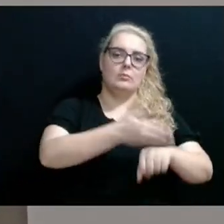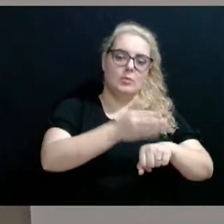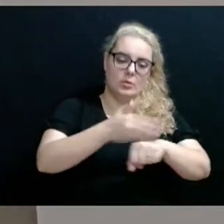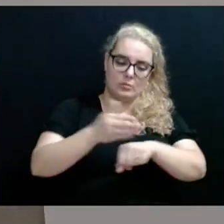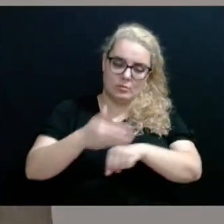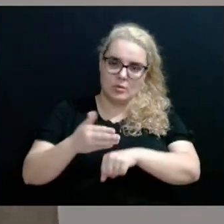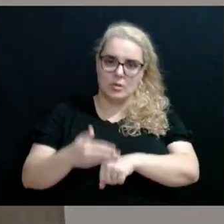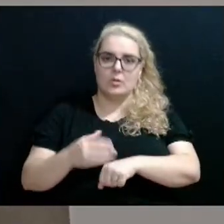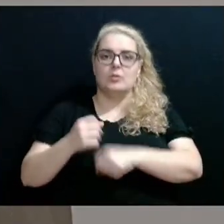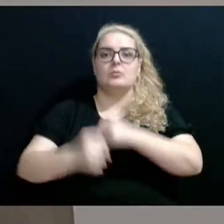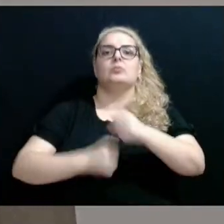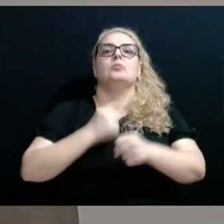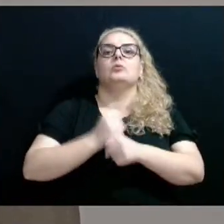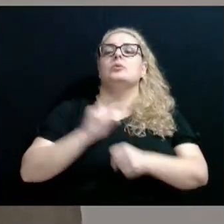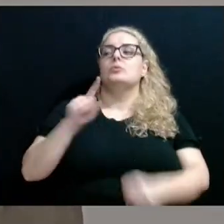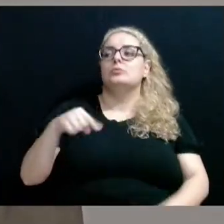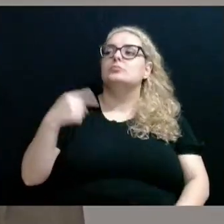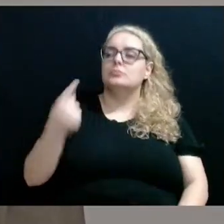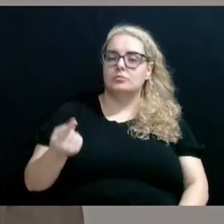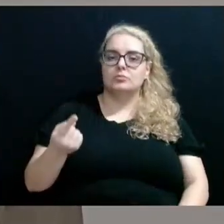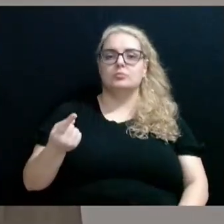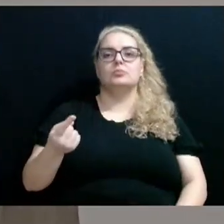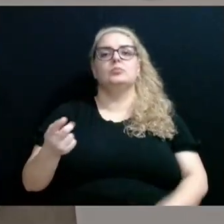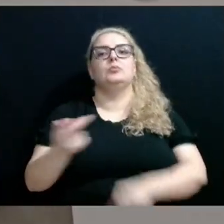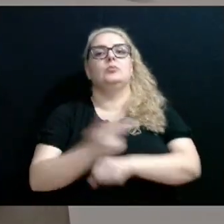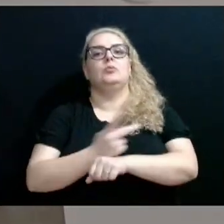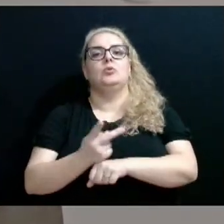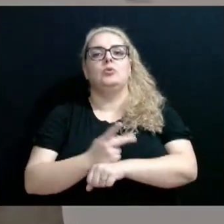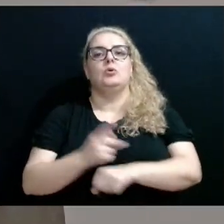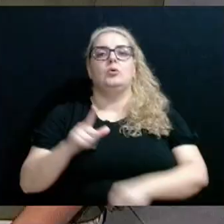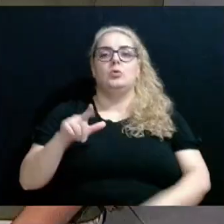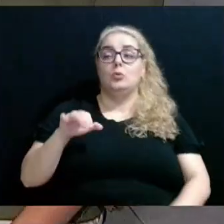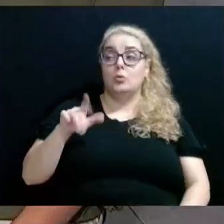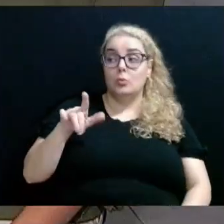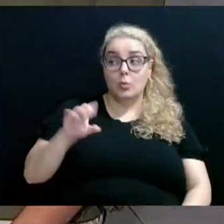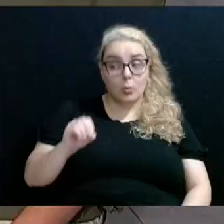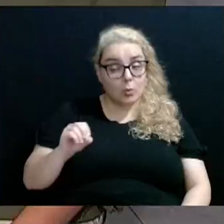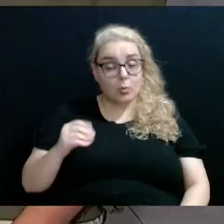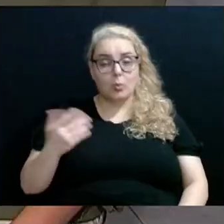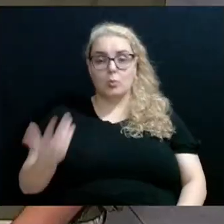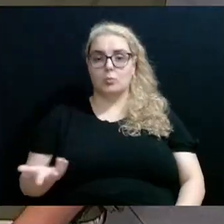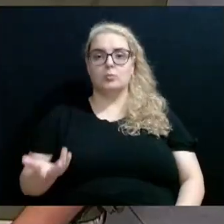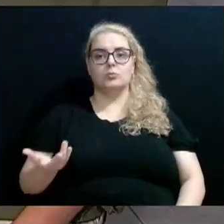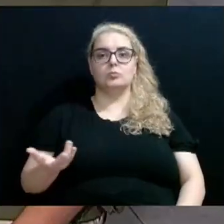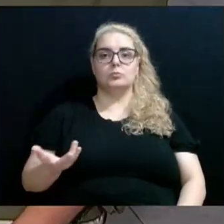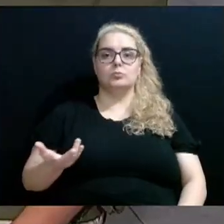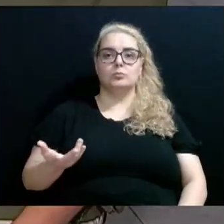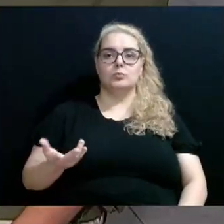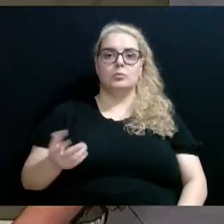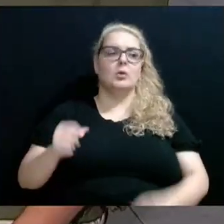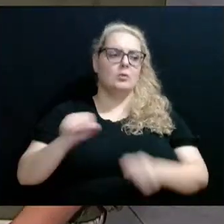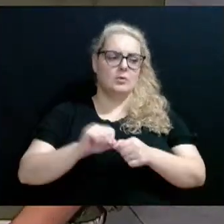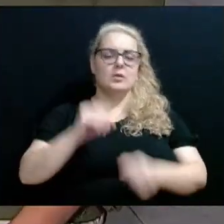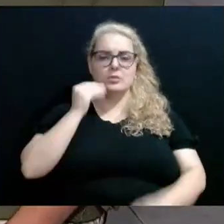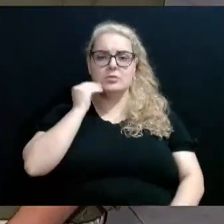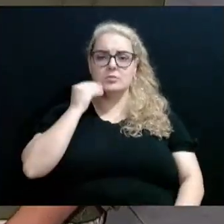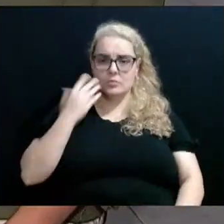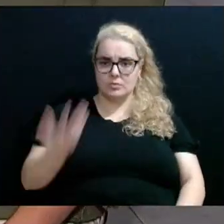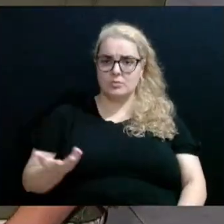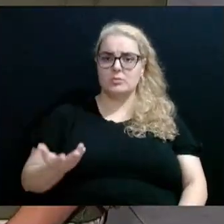ano seguinte, correndo atrás de logo, ou até mesmo fazendo os testes, né? Passando para